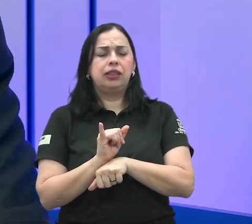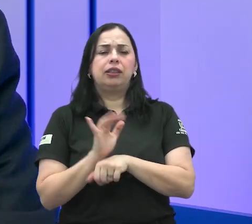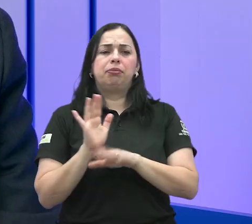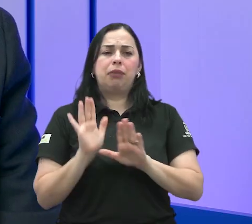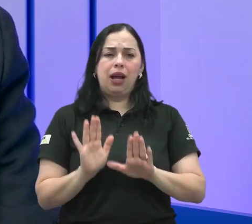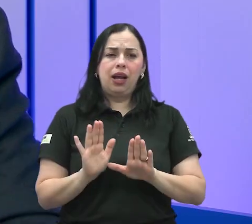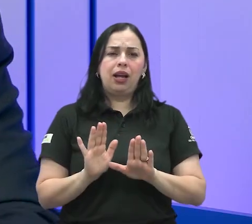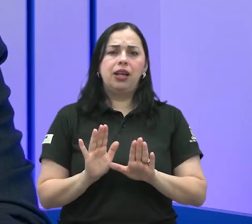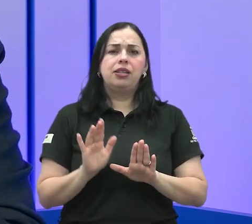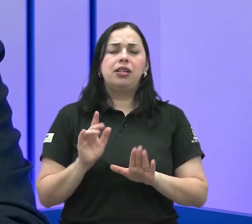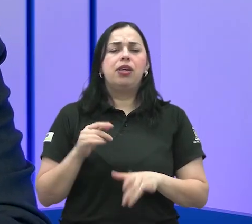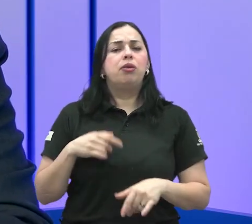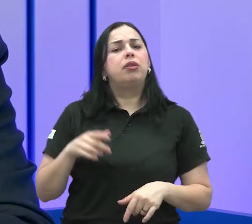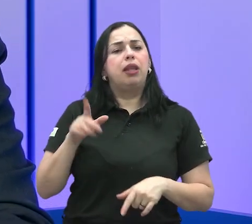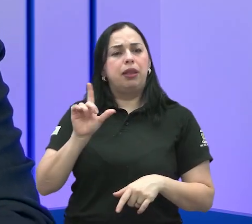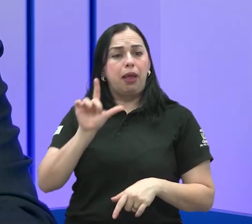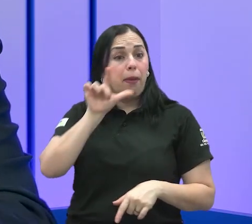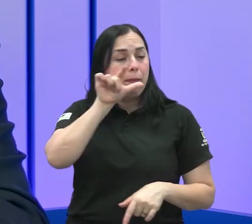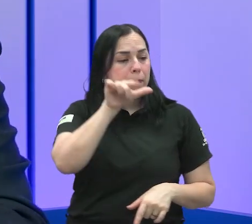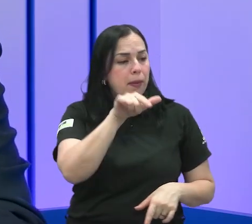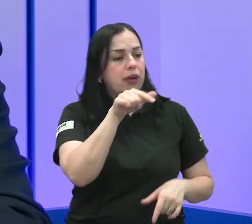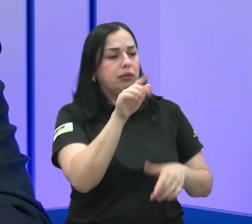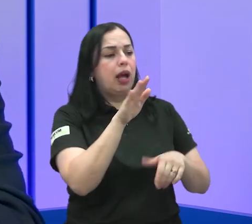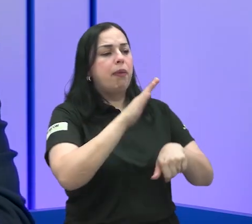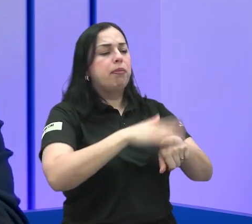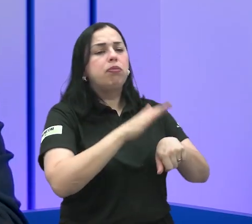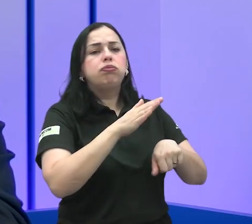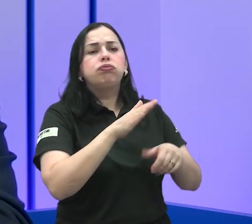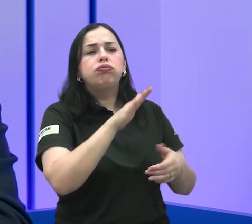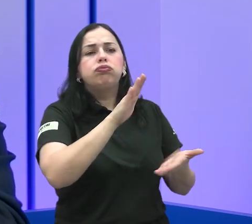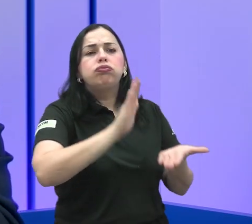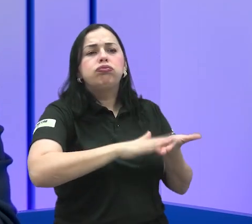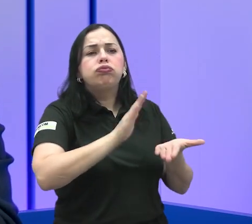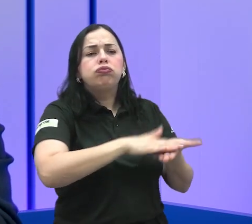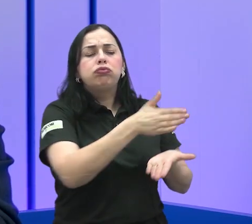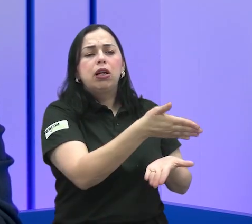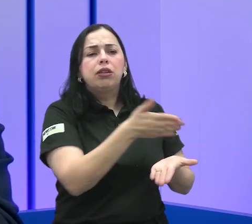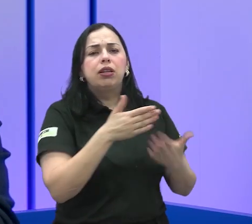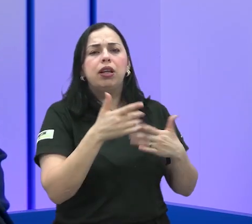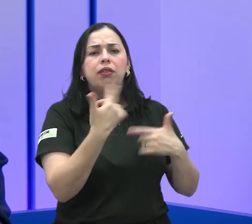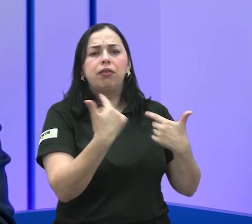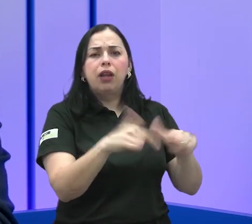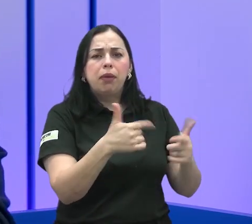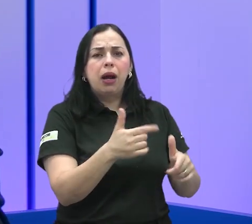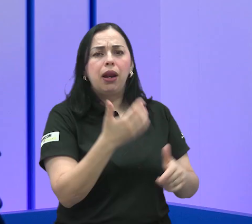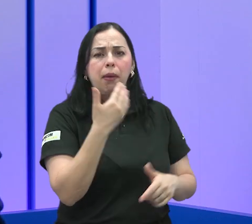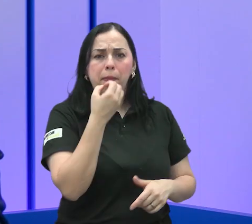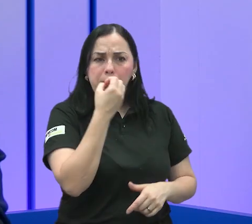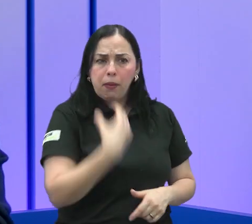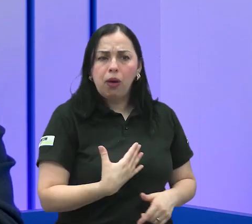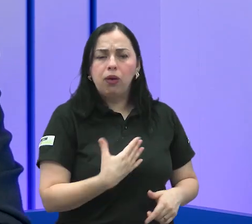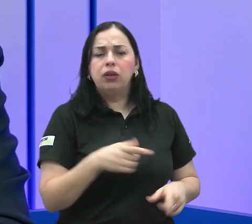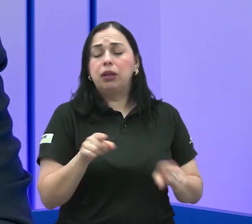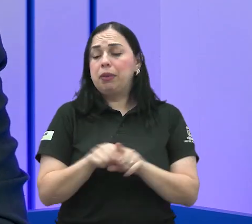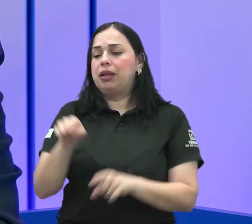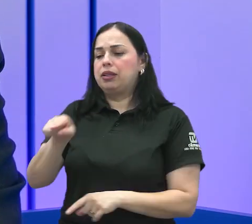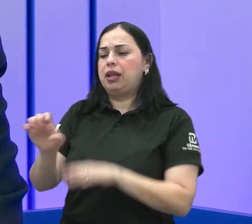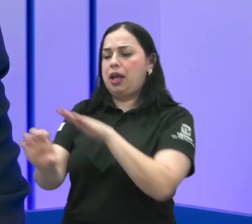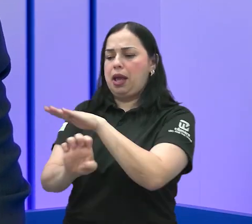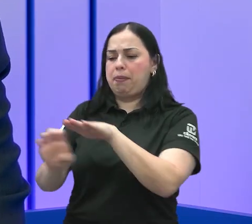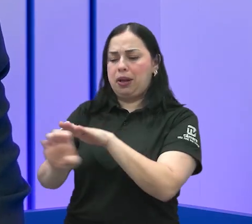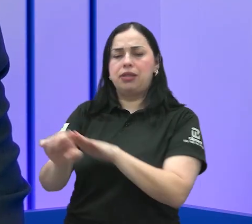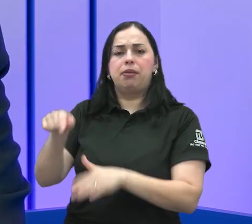juiz, de pressionar o órgão que presta o serviço para que ele faça um serviço mais adequado e atenda melhor a população, é